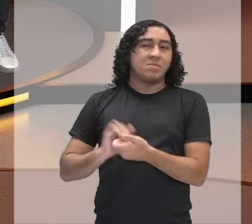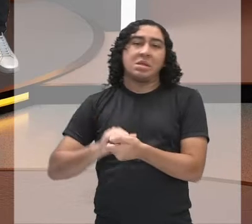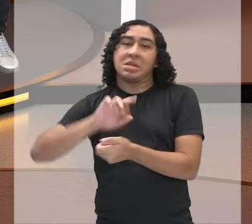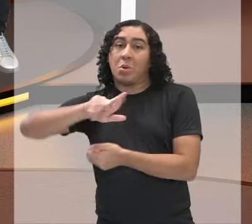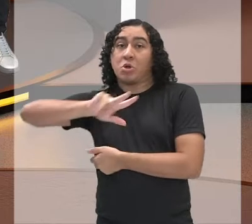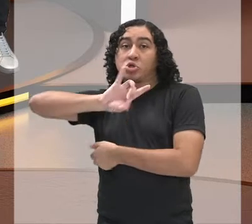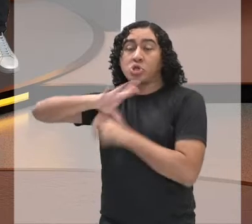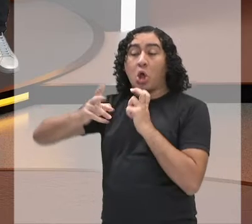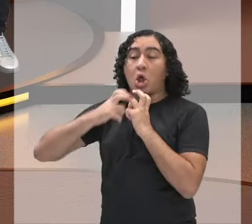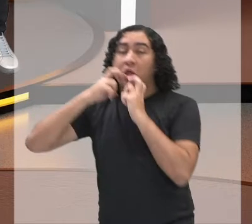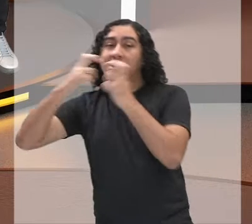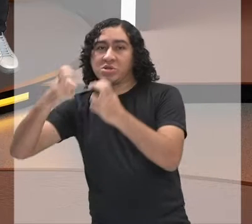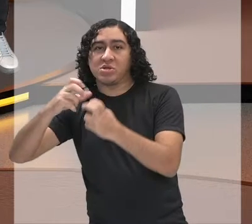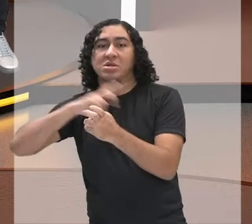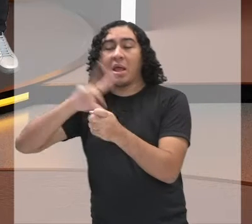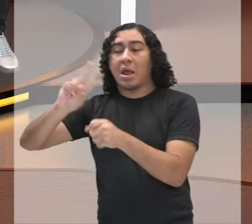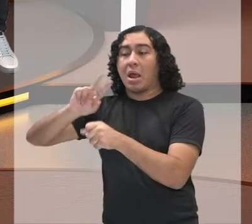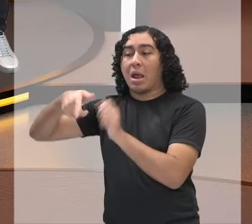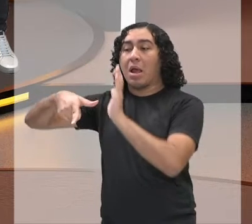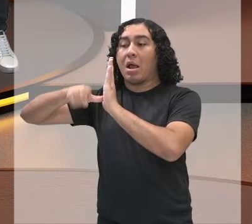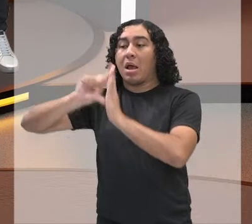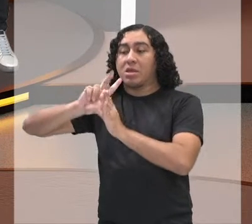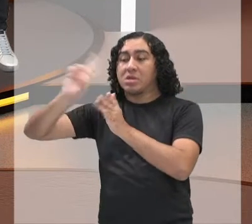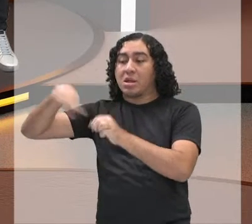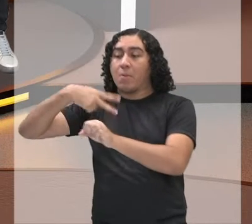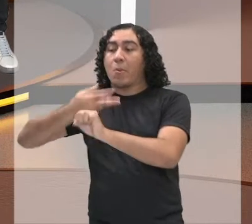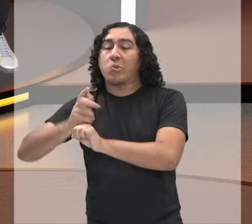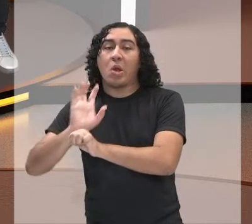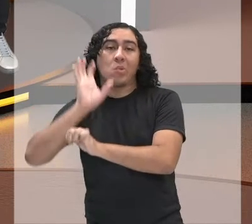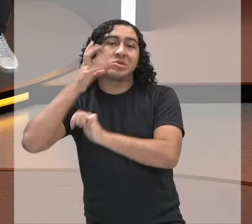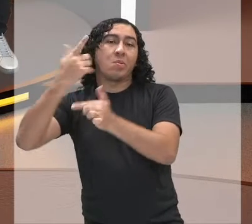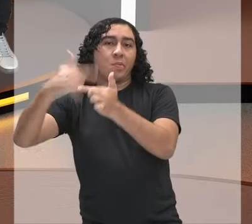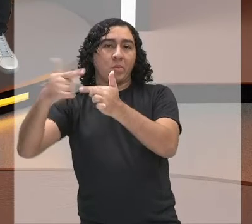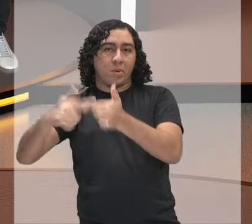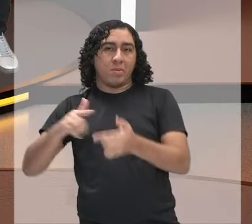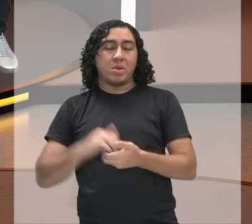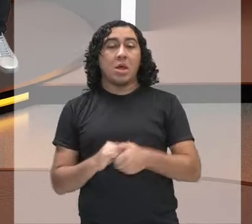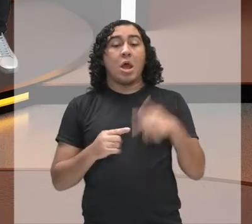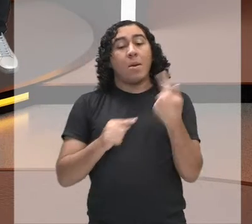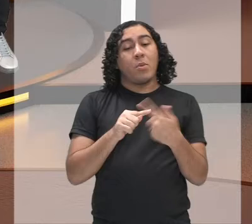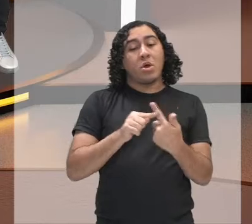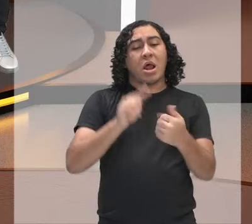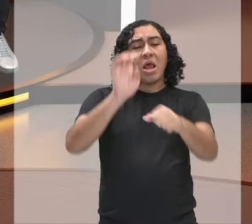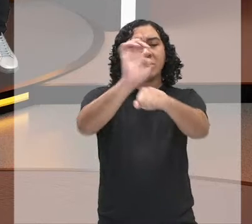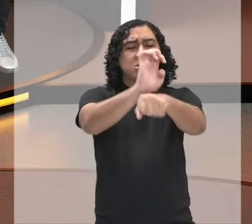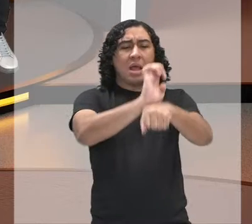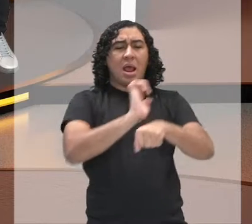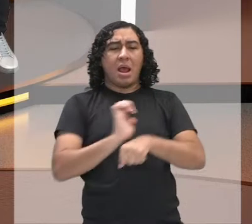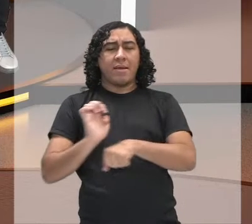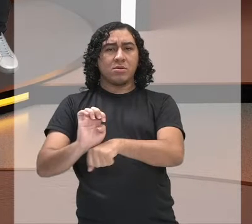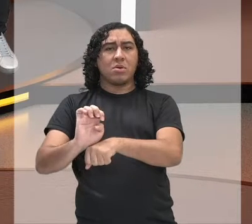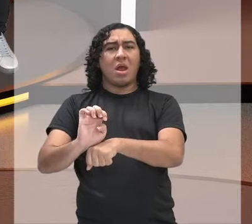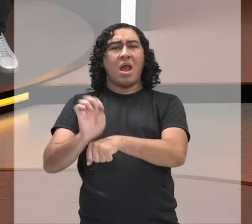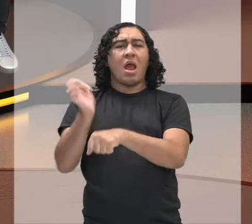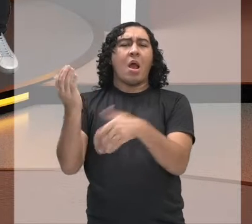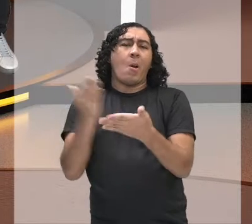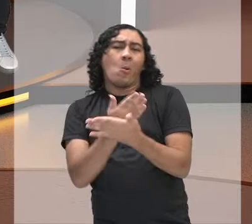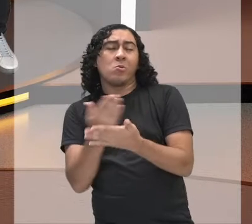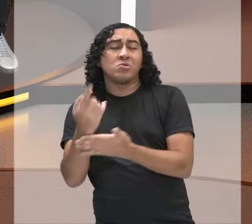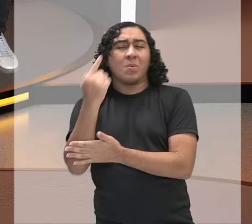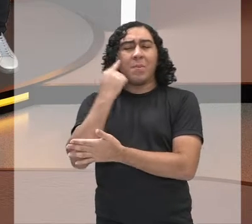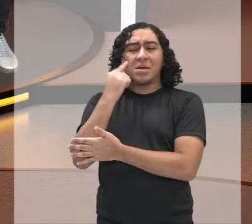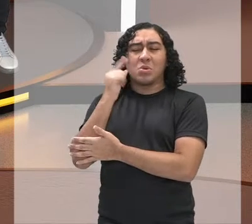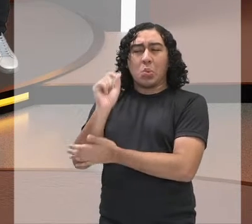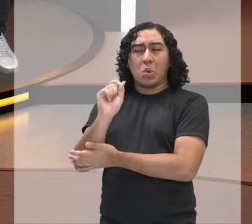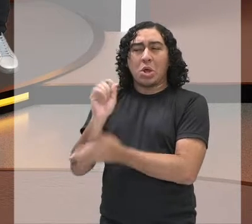houve lutas antes e depois. Nem todos receberam positivamente a declaração